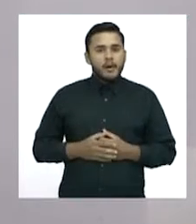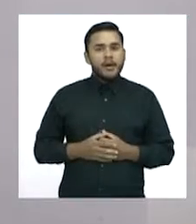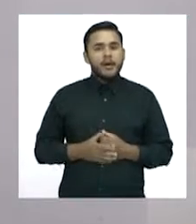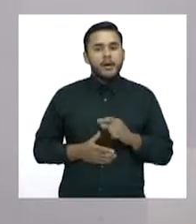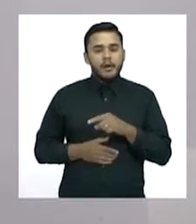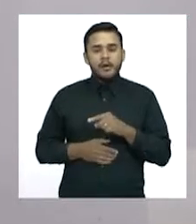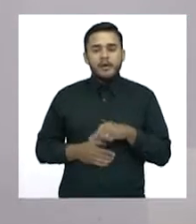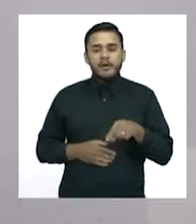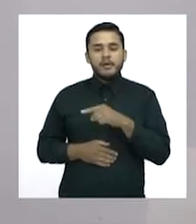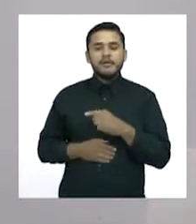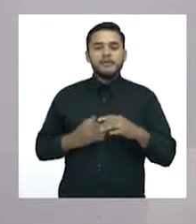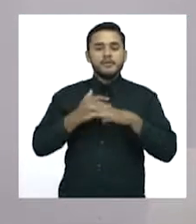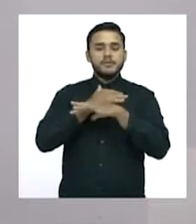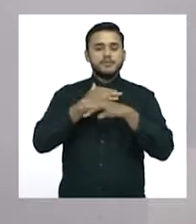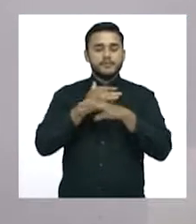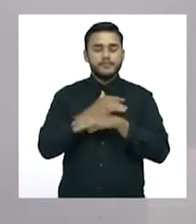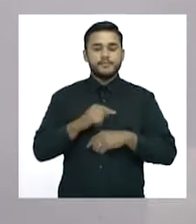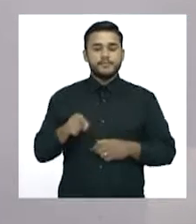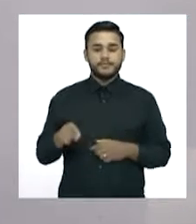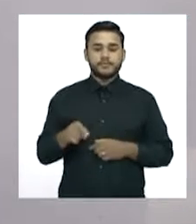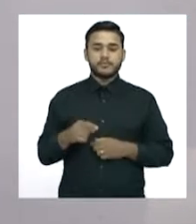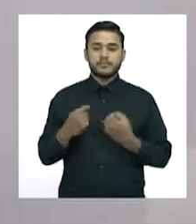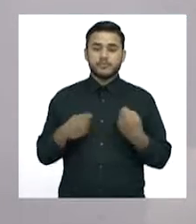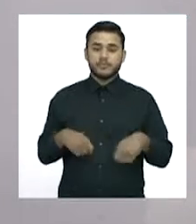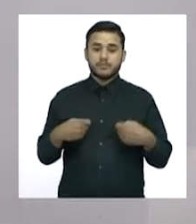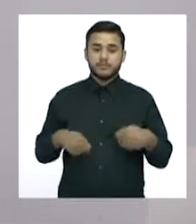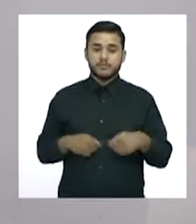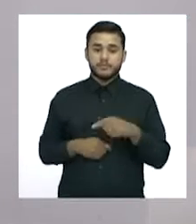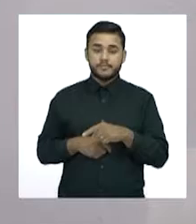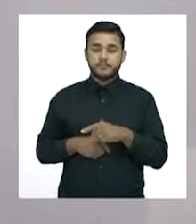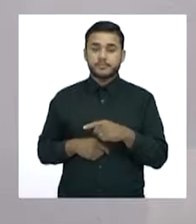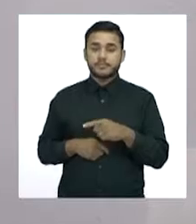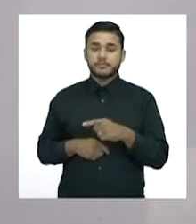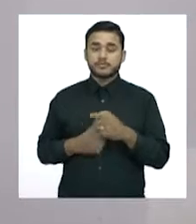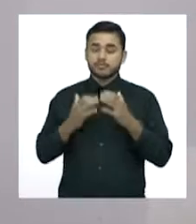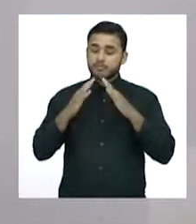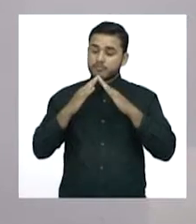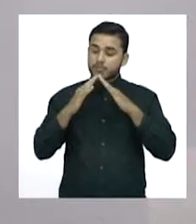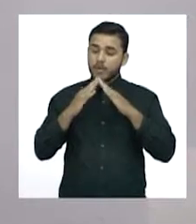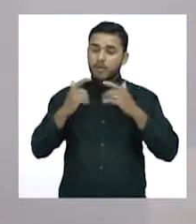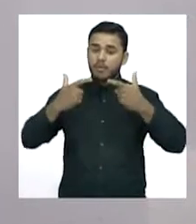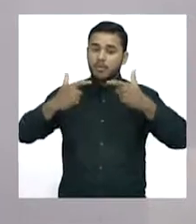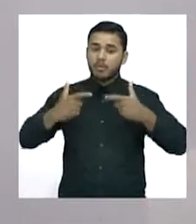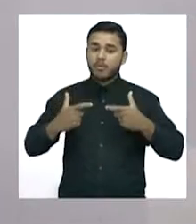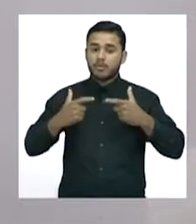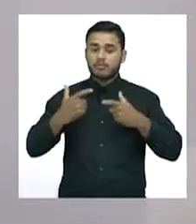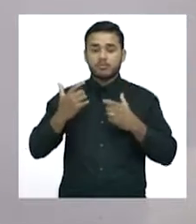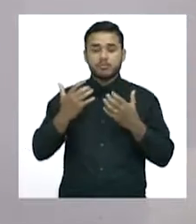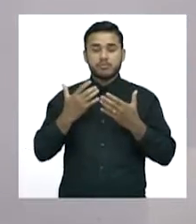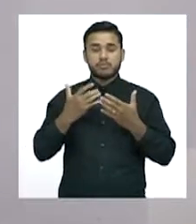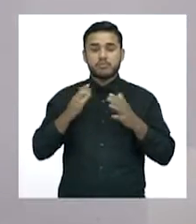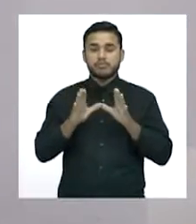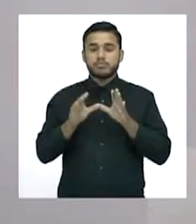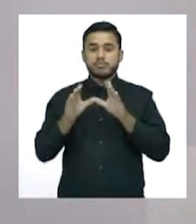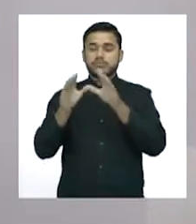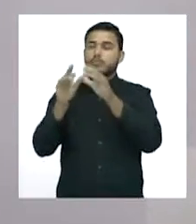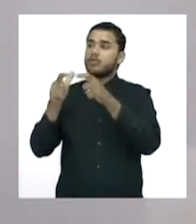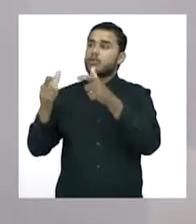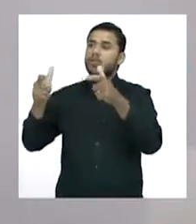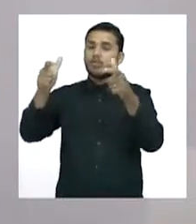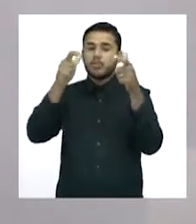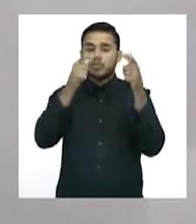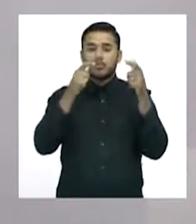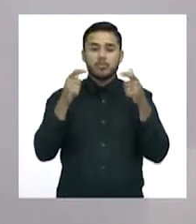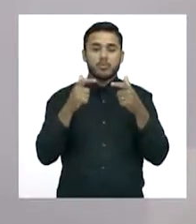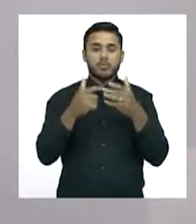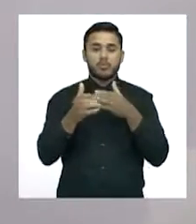animais precisam? Eles precisam de abrigo, alimento e água. O abrigo é muito fácil para eles, já que voam, então eles se